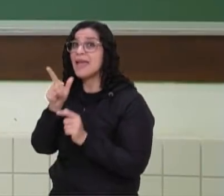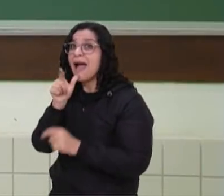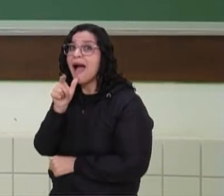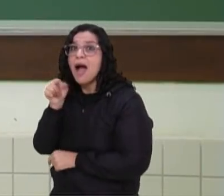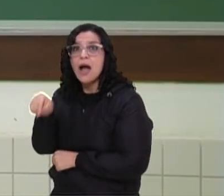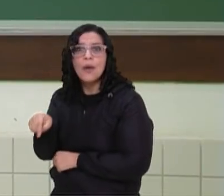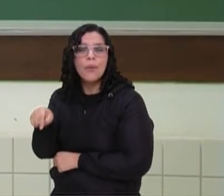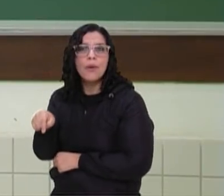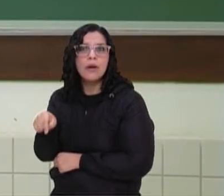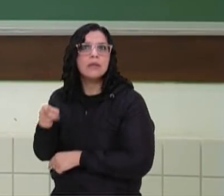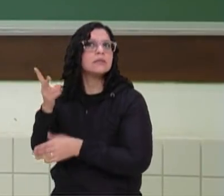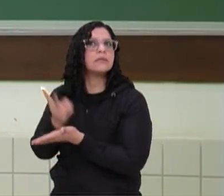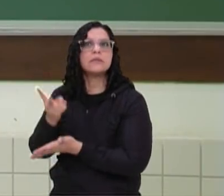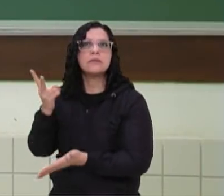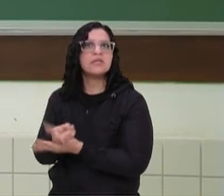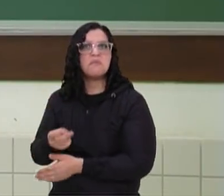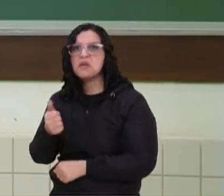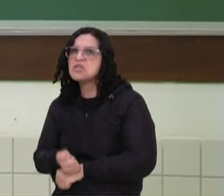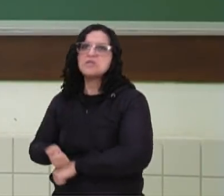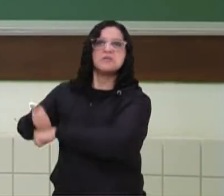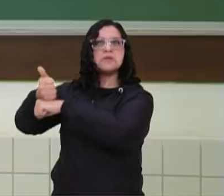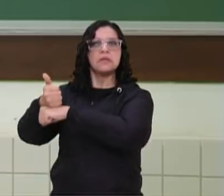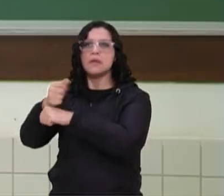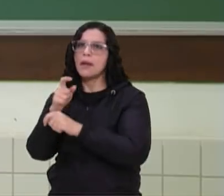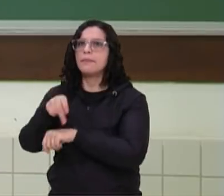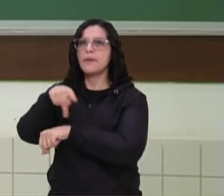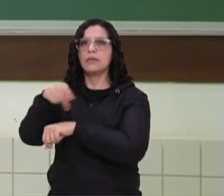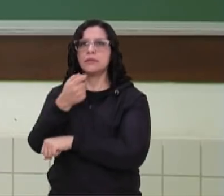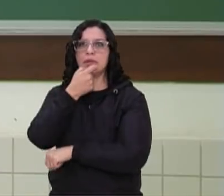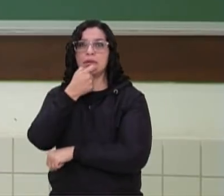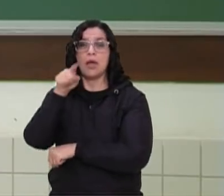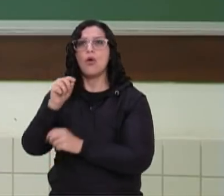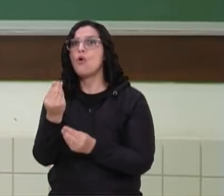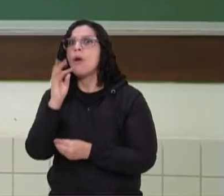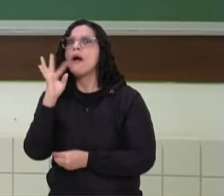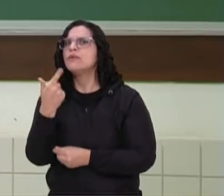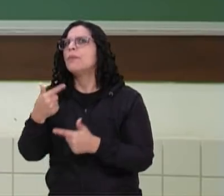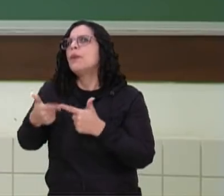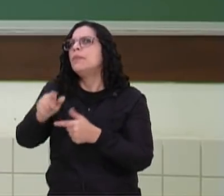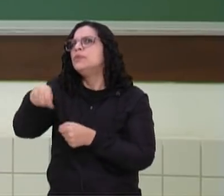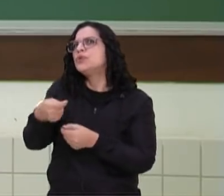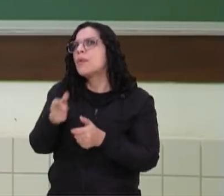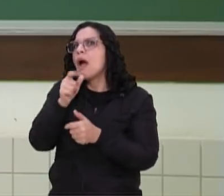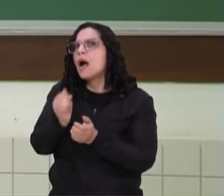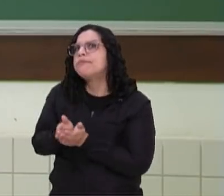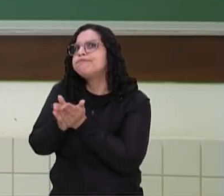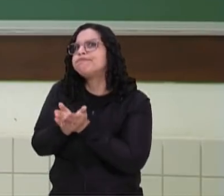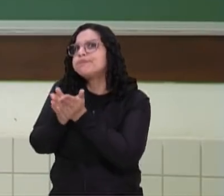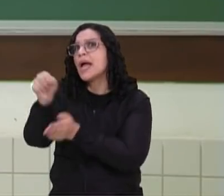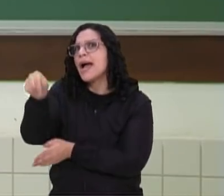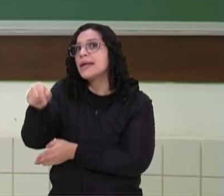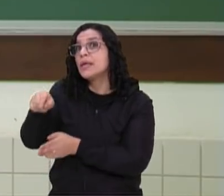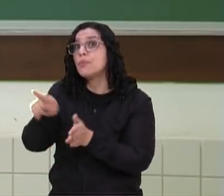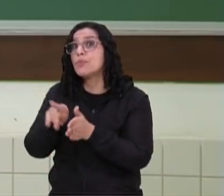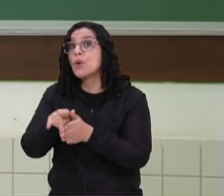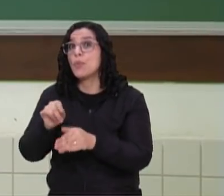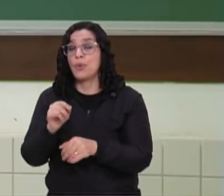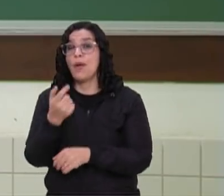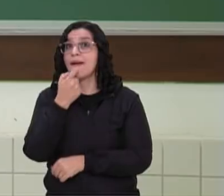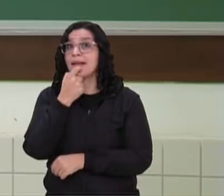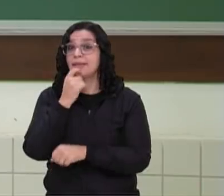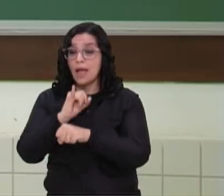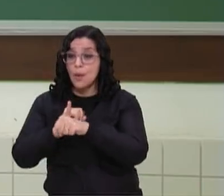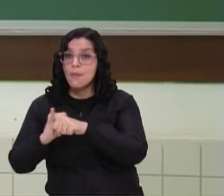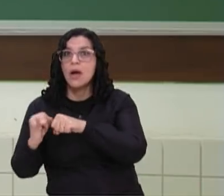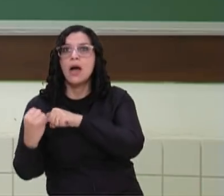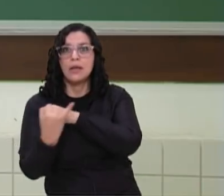conseguia combater a rainha dos mares, que era a Inglaterra. Como resolver esse problema? Já que a Inglaterra é uma ilha, e para você